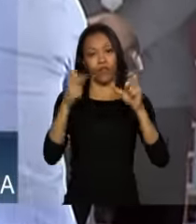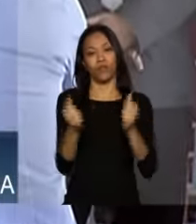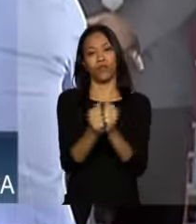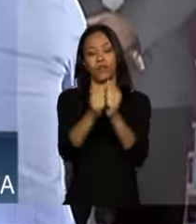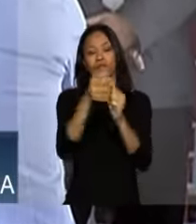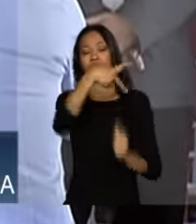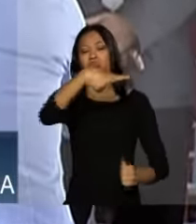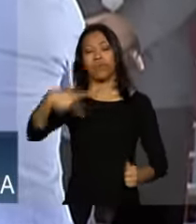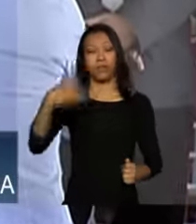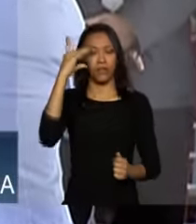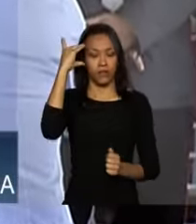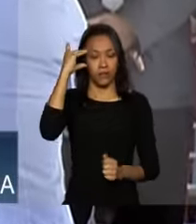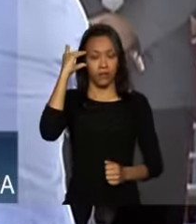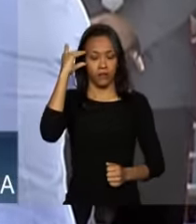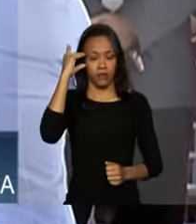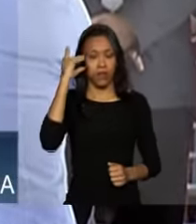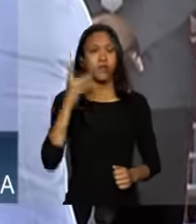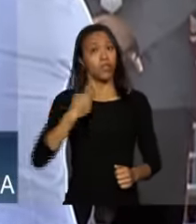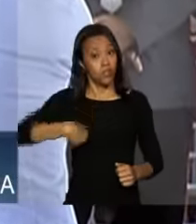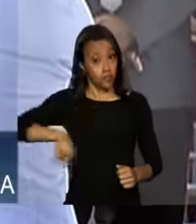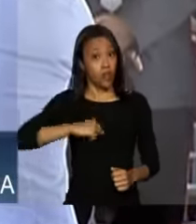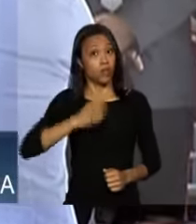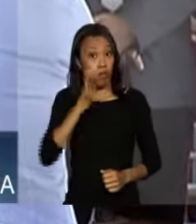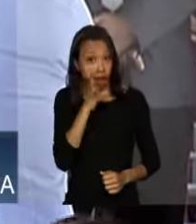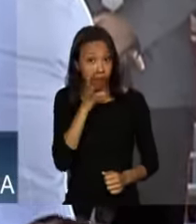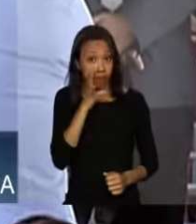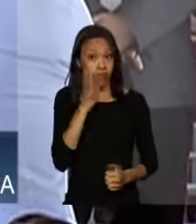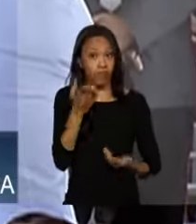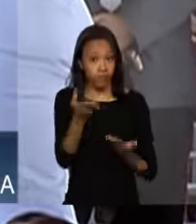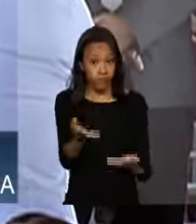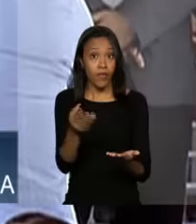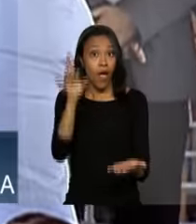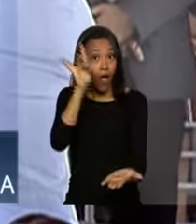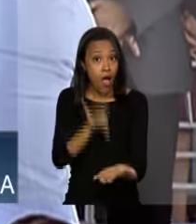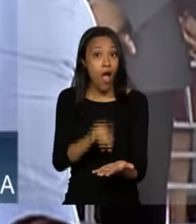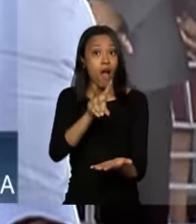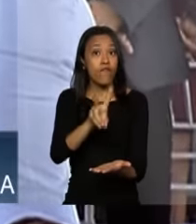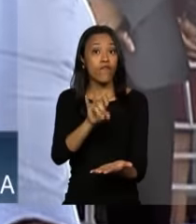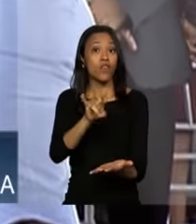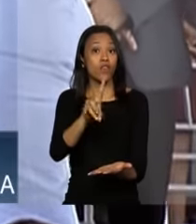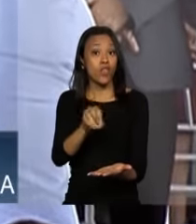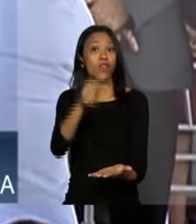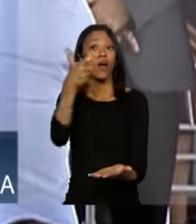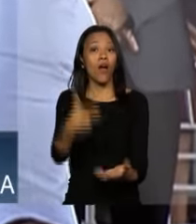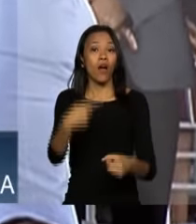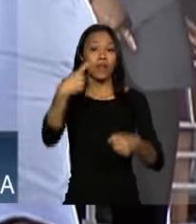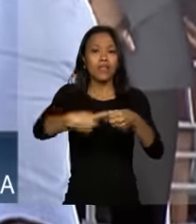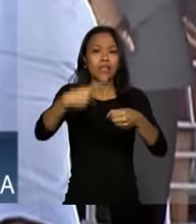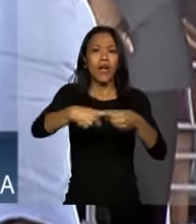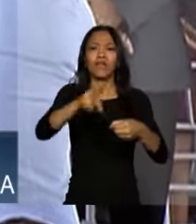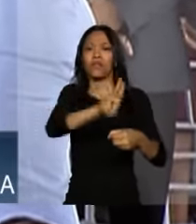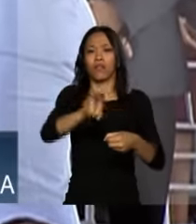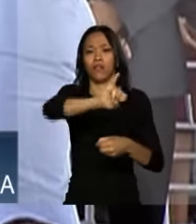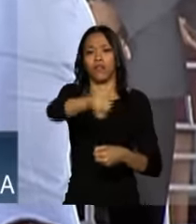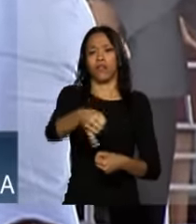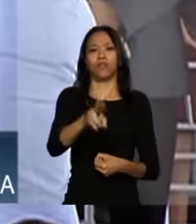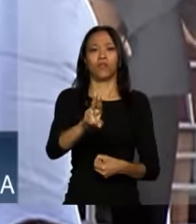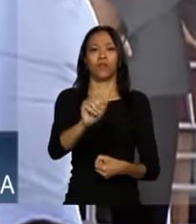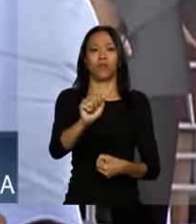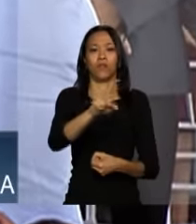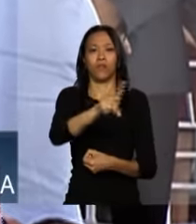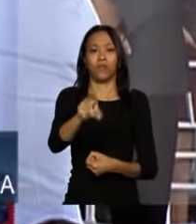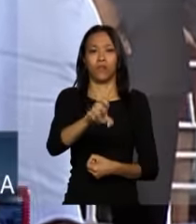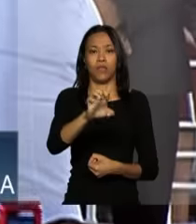presidenta Dilma Rousseff. E nós estamos acompanhando imagens ao vivo de Juazeiro, na Bahia, onde a presidenta Dilma